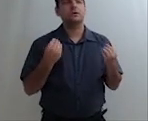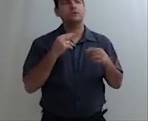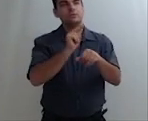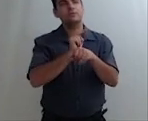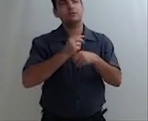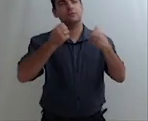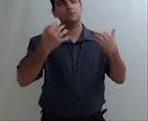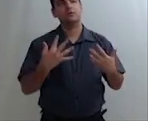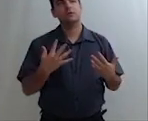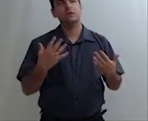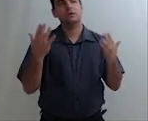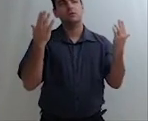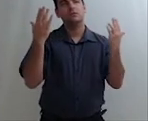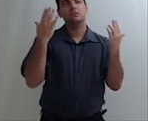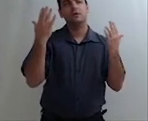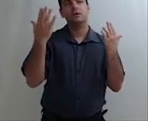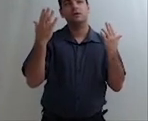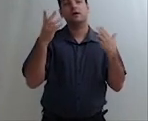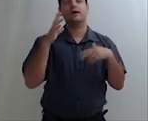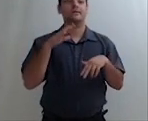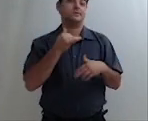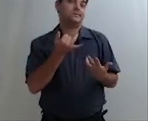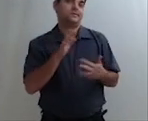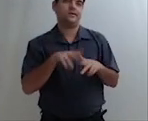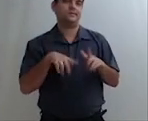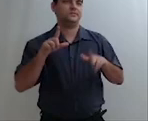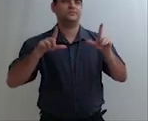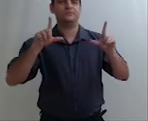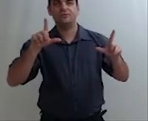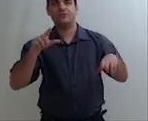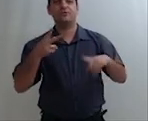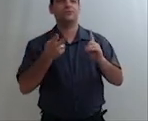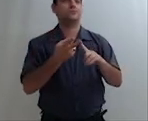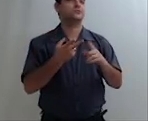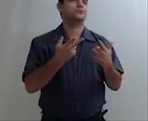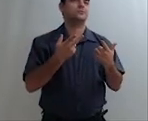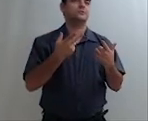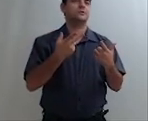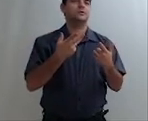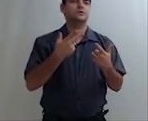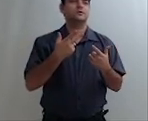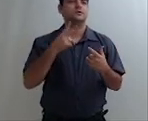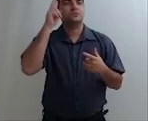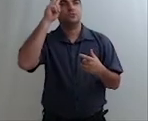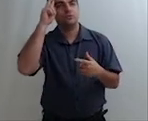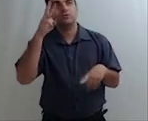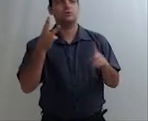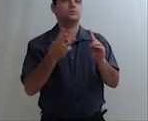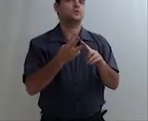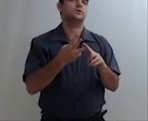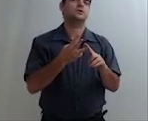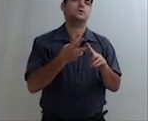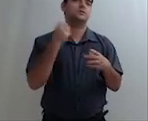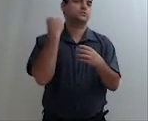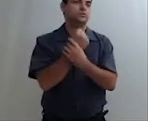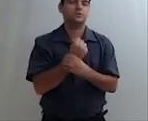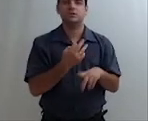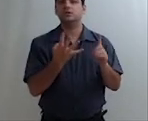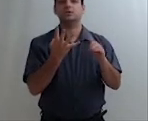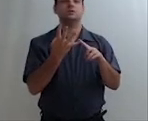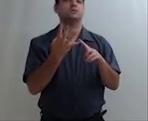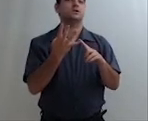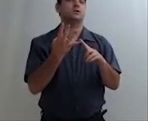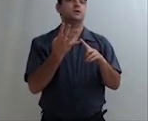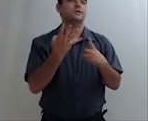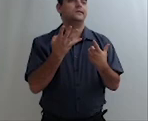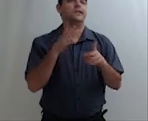deparei a foto que muitas vezes pode ter circulado num grupo de Facebook sobre segurança do bairro as pessoas